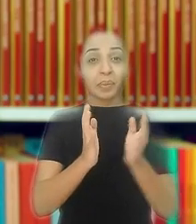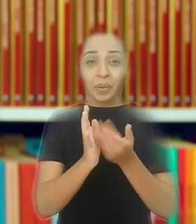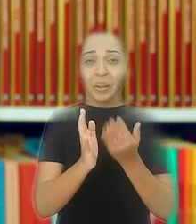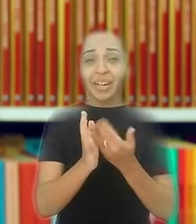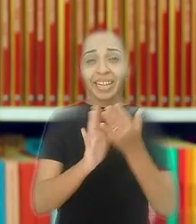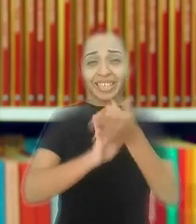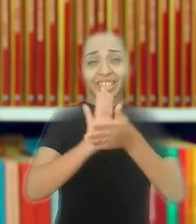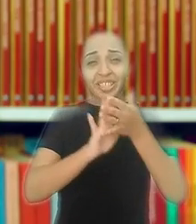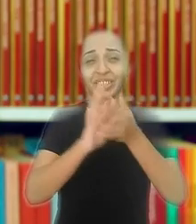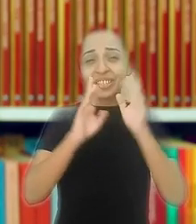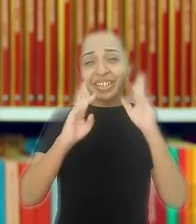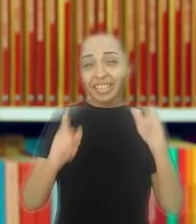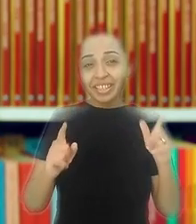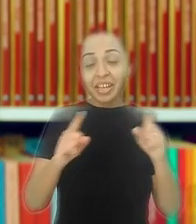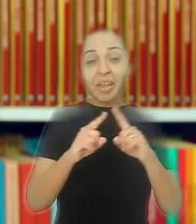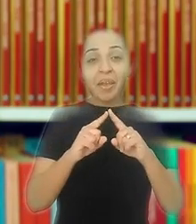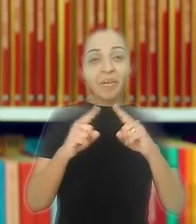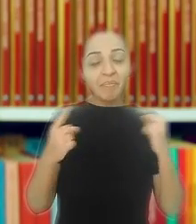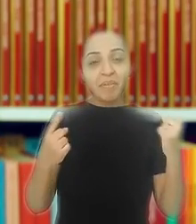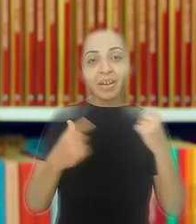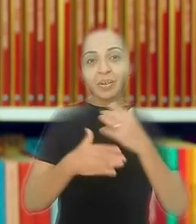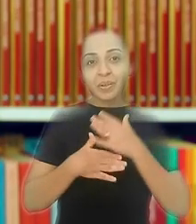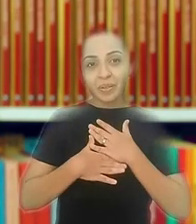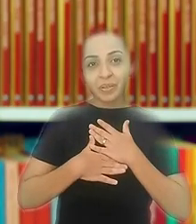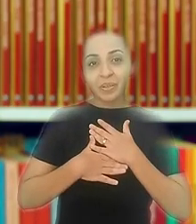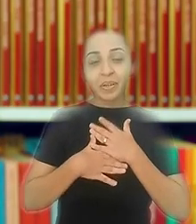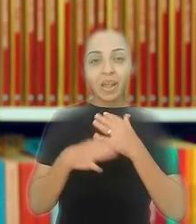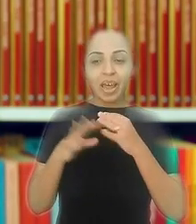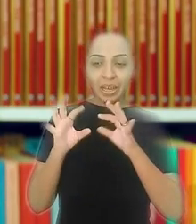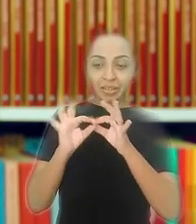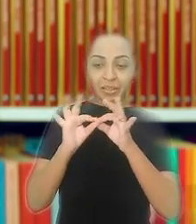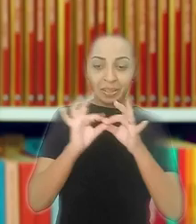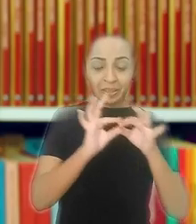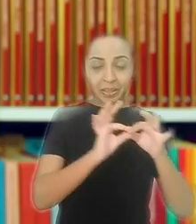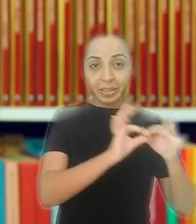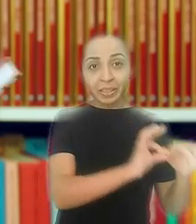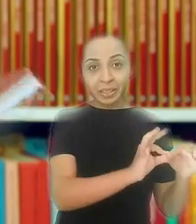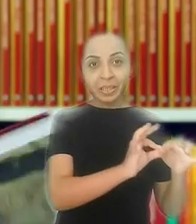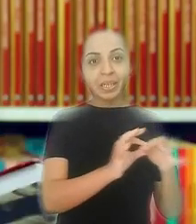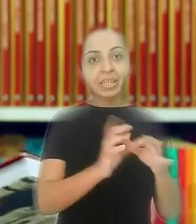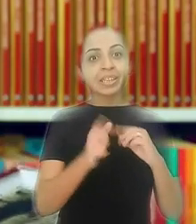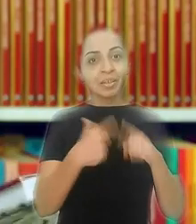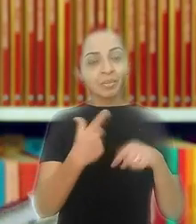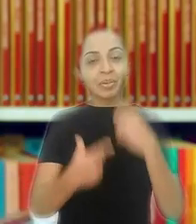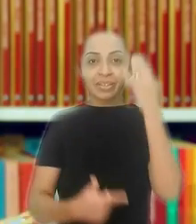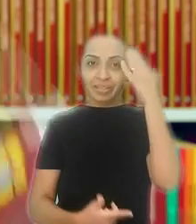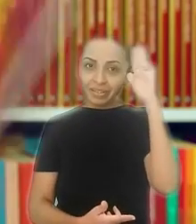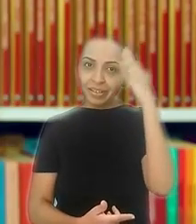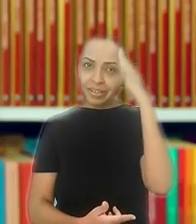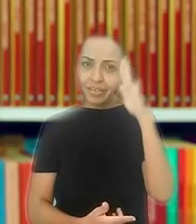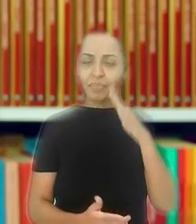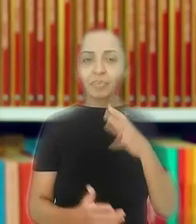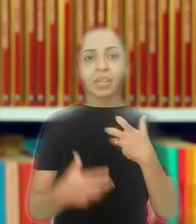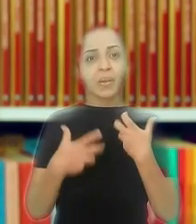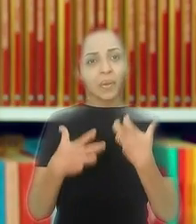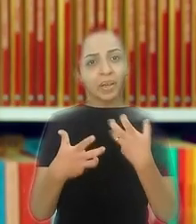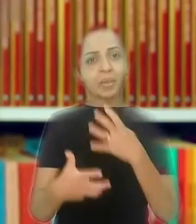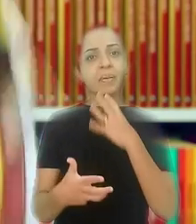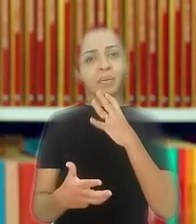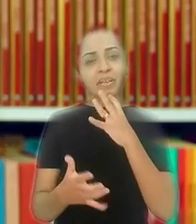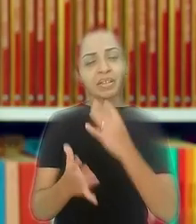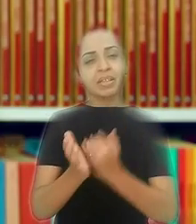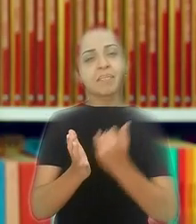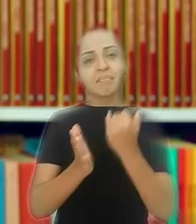estranha o que me agradou é que tudo tá muito bem amarradinho nada fica muito solto e é um cara que eu com certeza